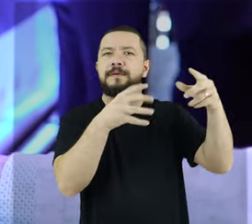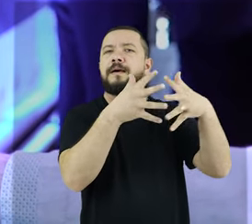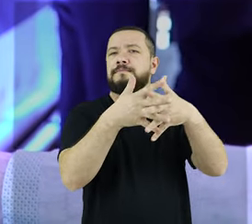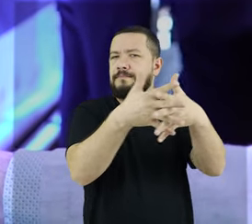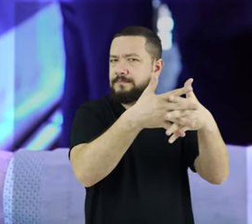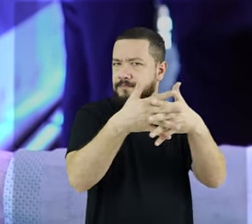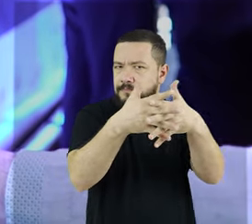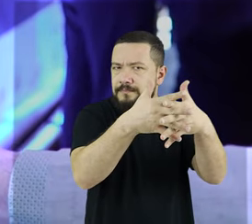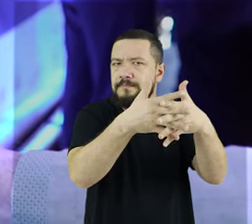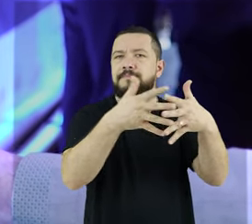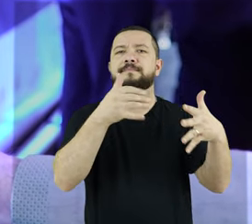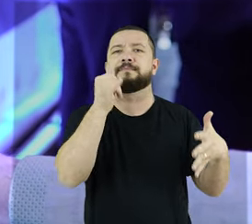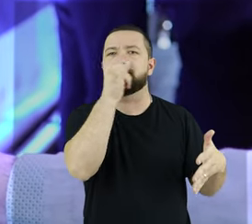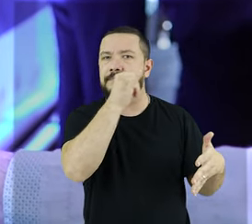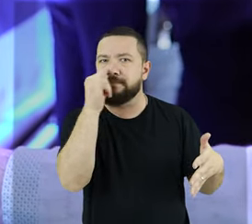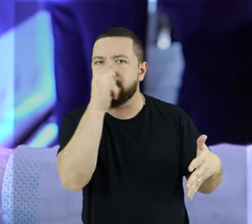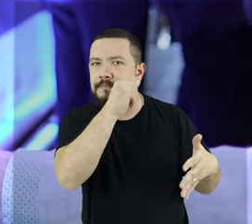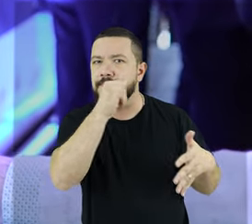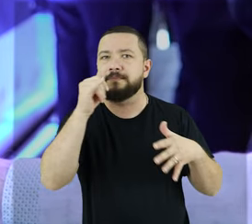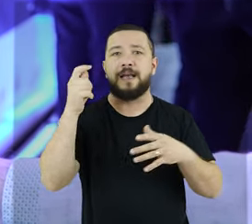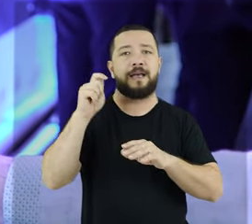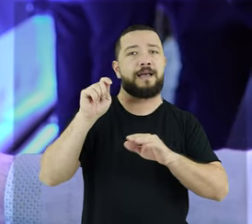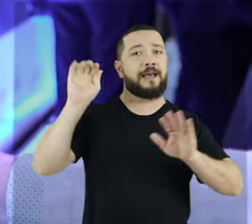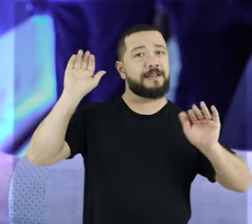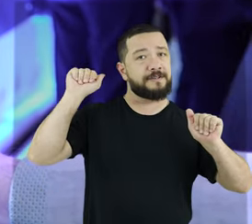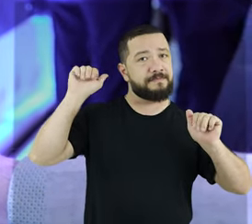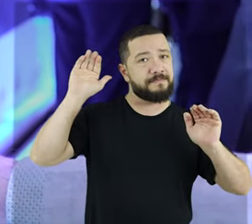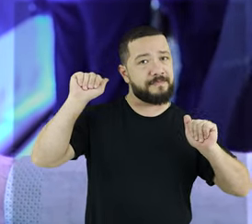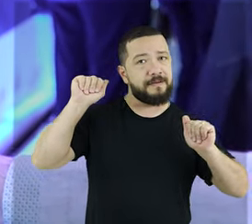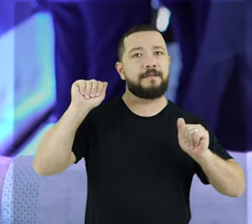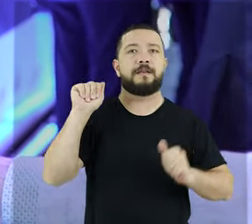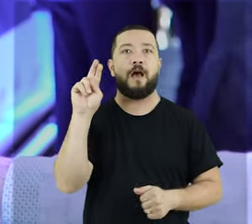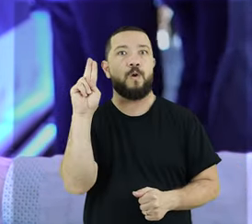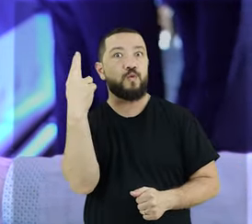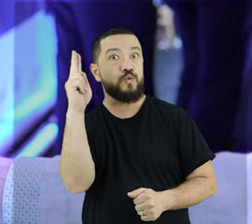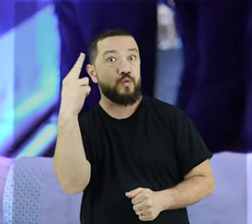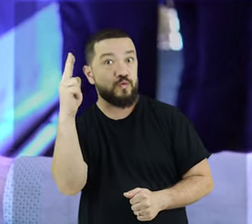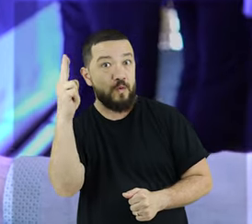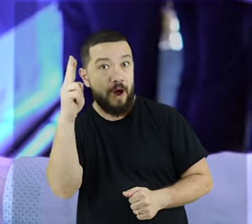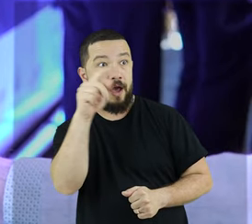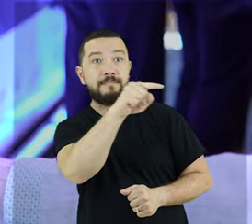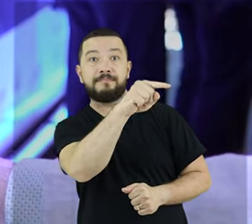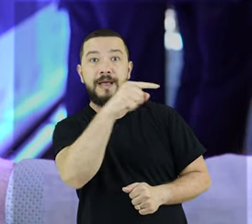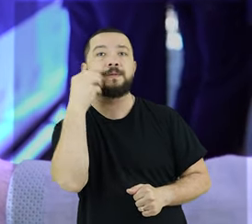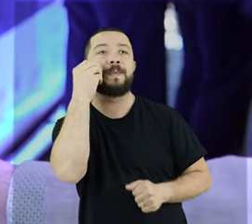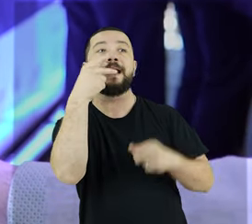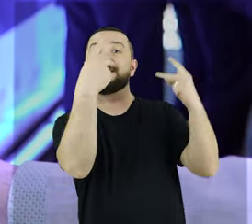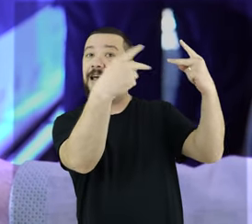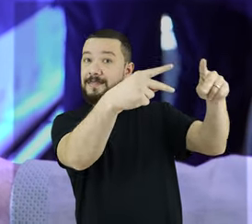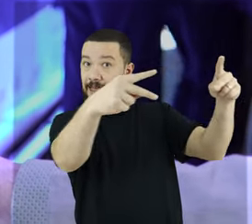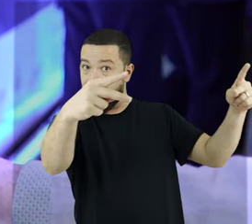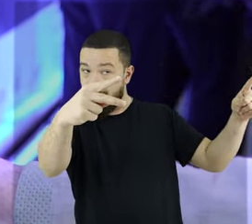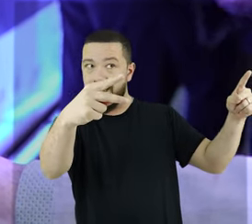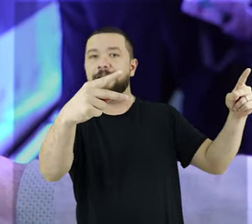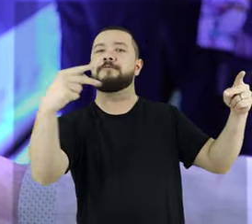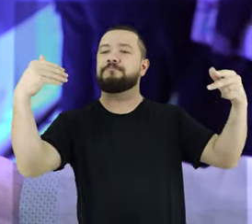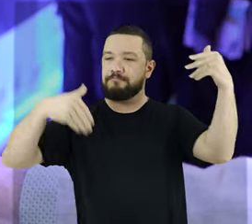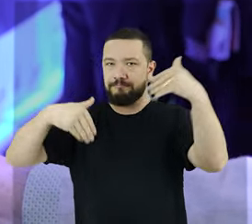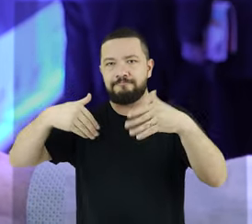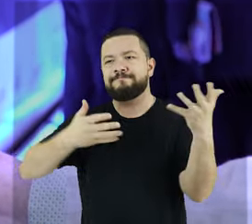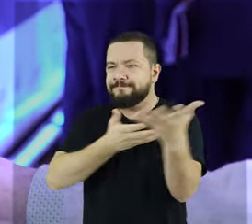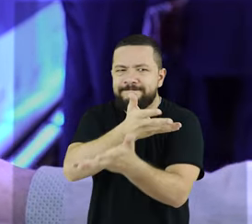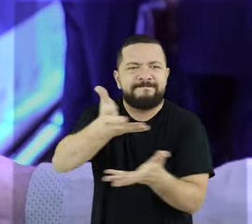Estados Unidos, da Itália, da Espanha e do Uruguai, trazendo as experiências desses países no tocante a